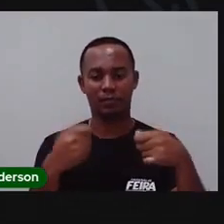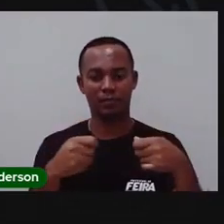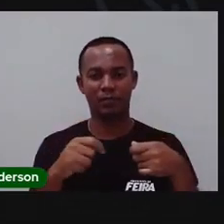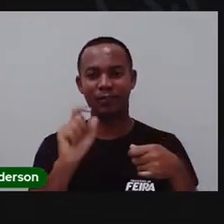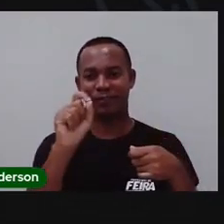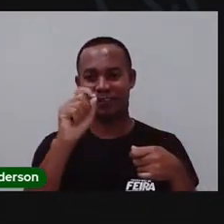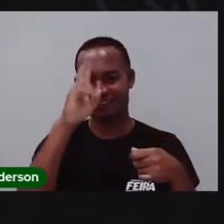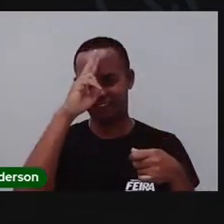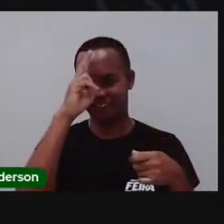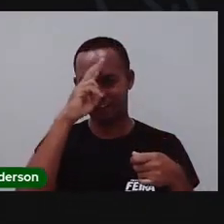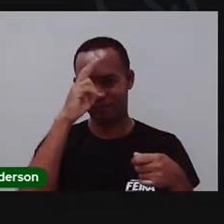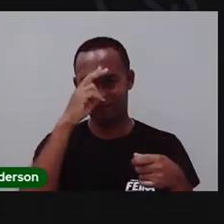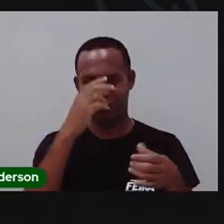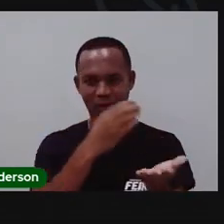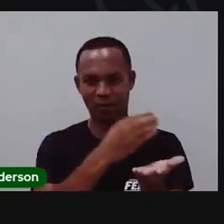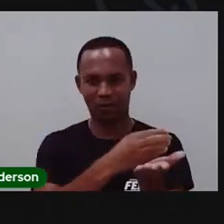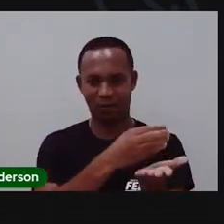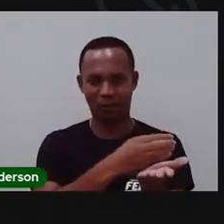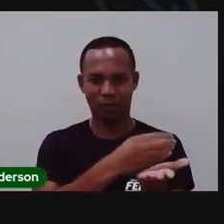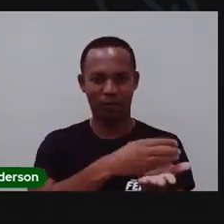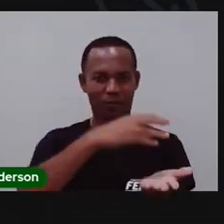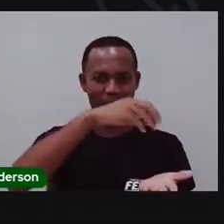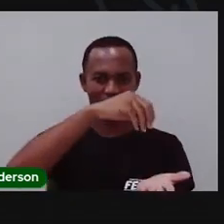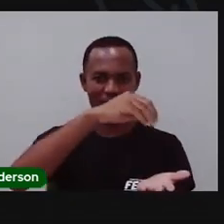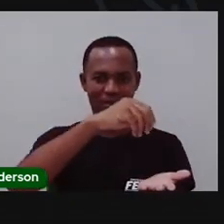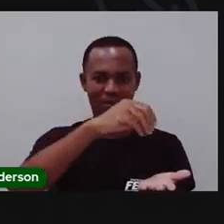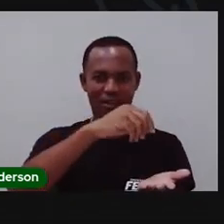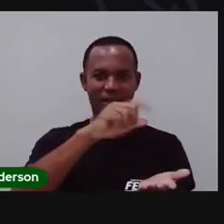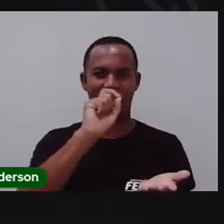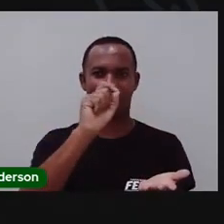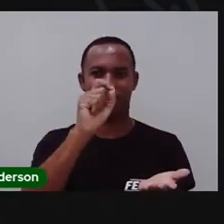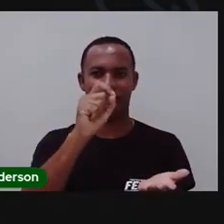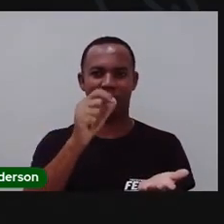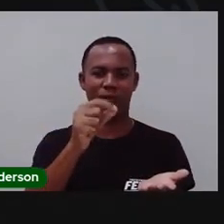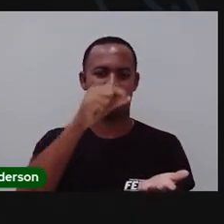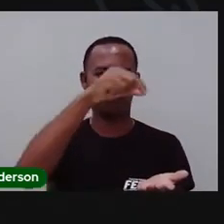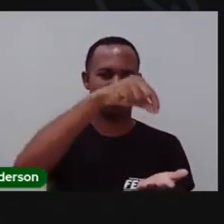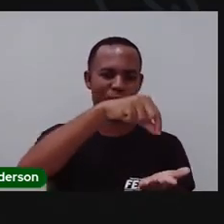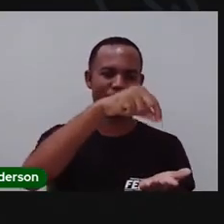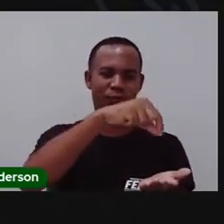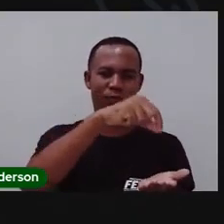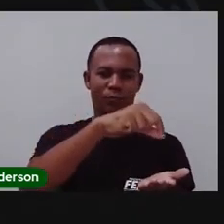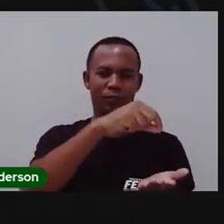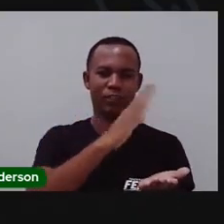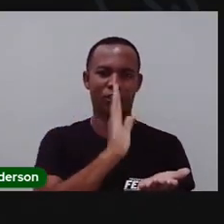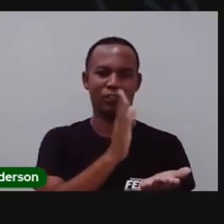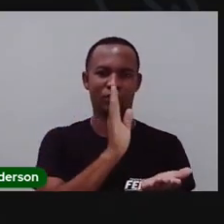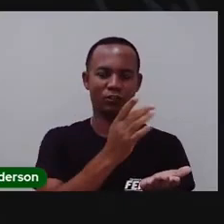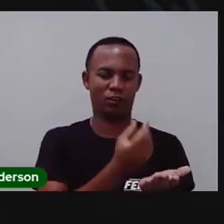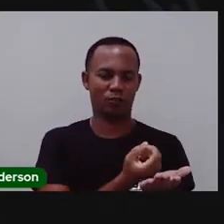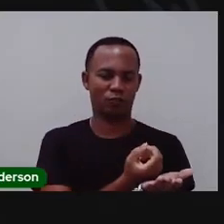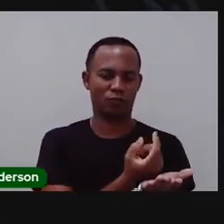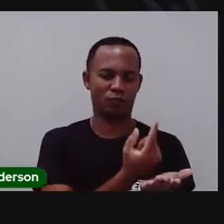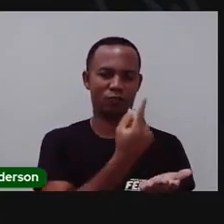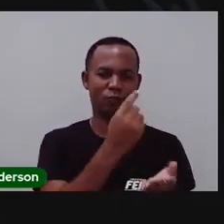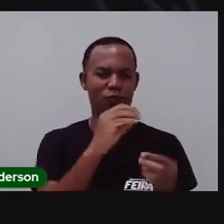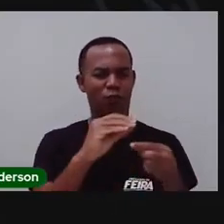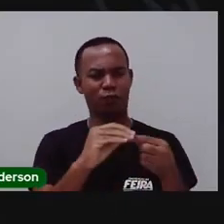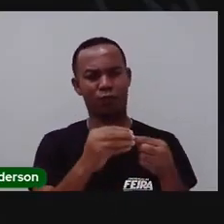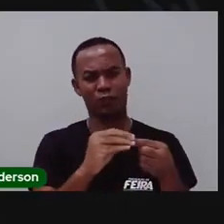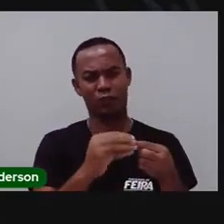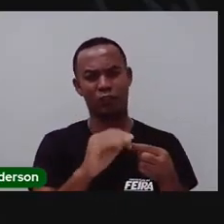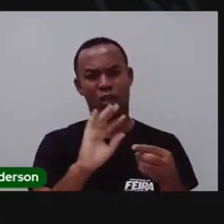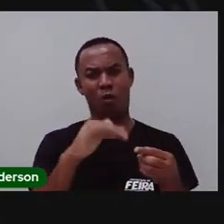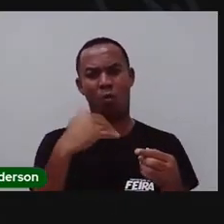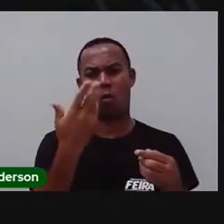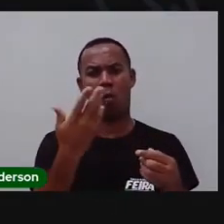os dois tipos de terra e areia. Vê onde é aquele grãozinho que você utilizou, se de feijão, né? Se